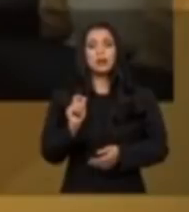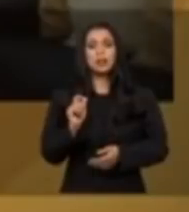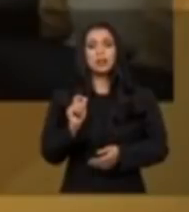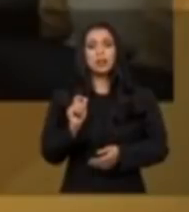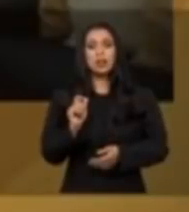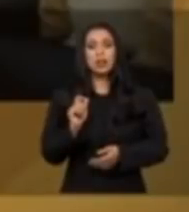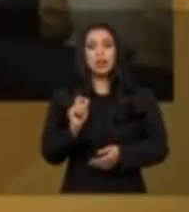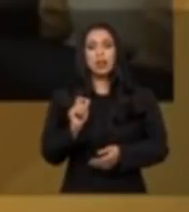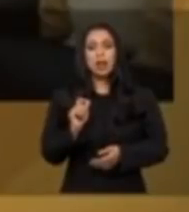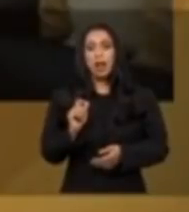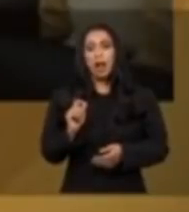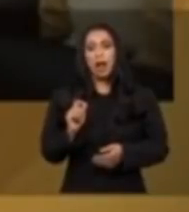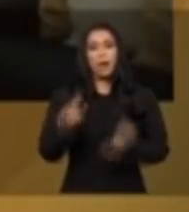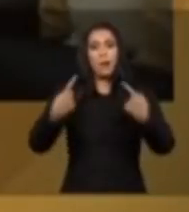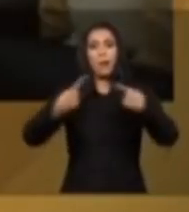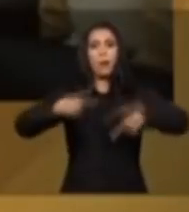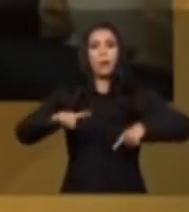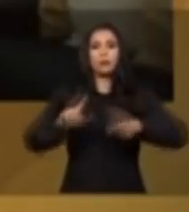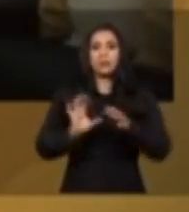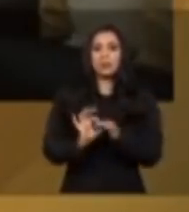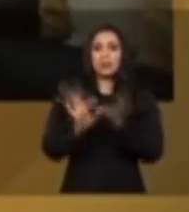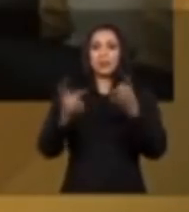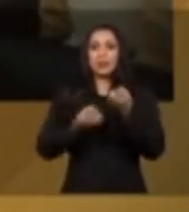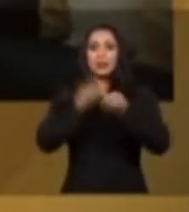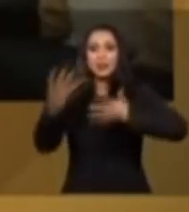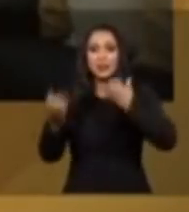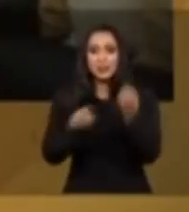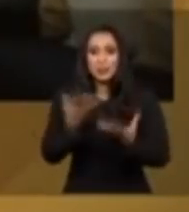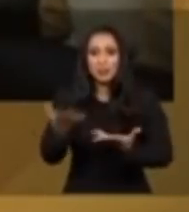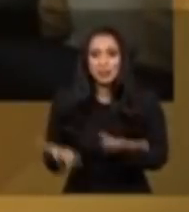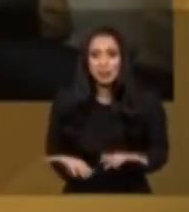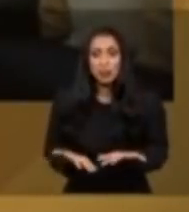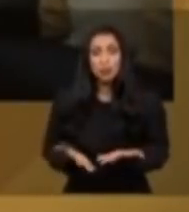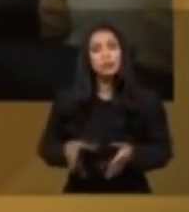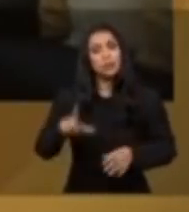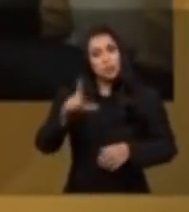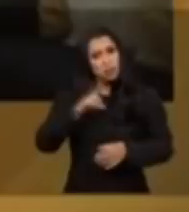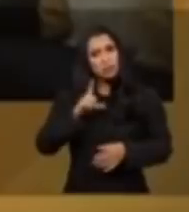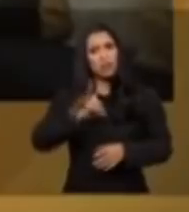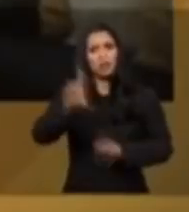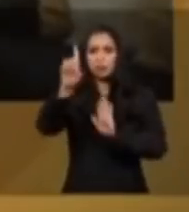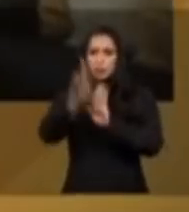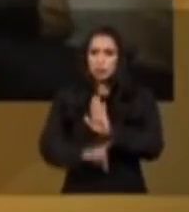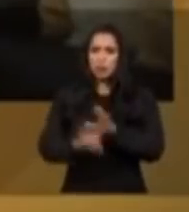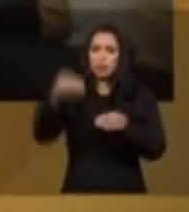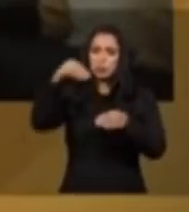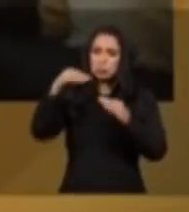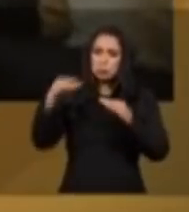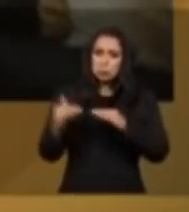à restrição à ampla liberdade de expressão, que é consagrada constitucionalmente